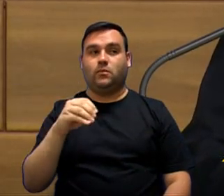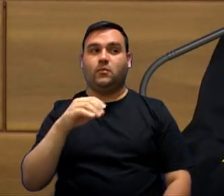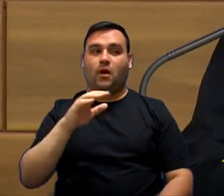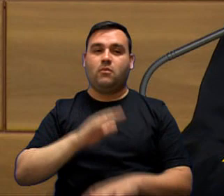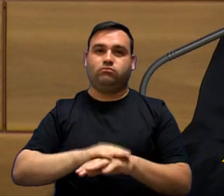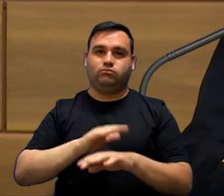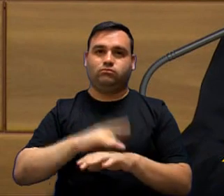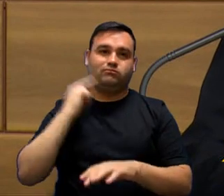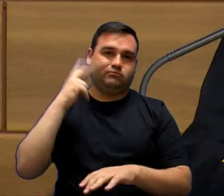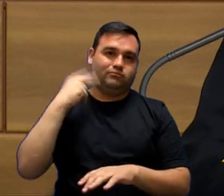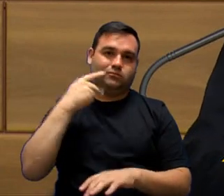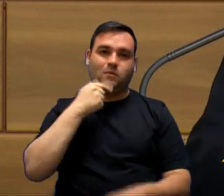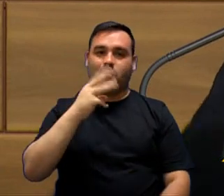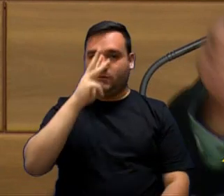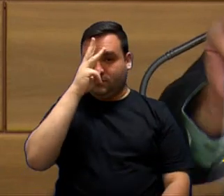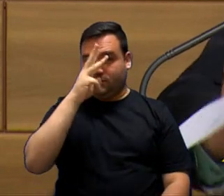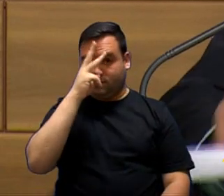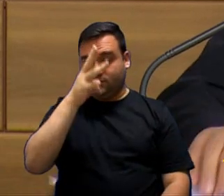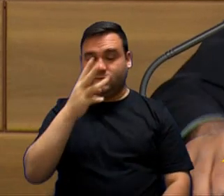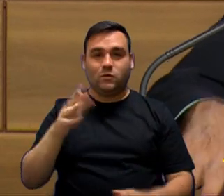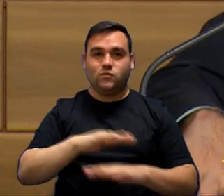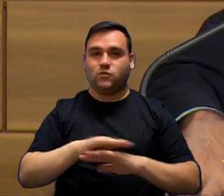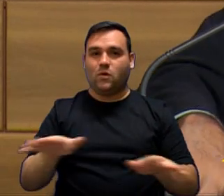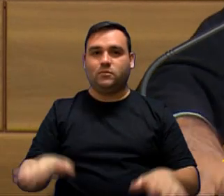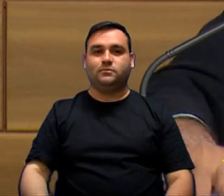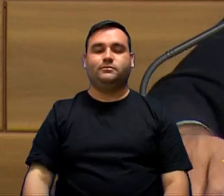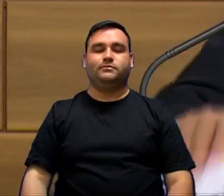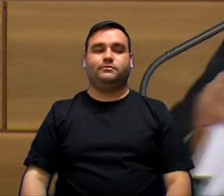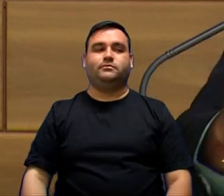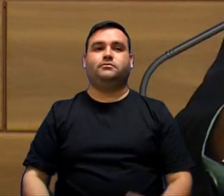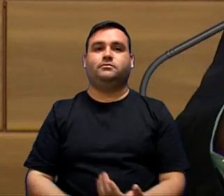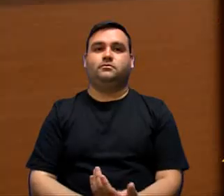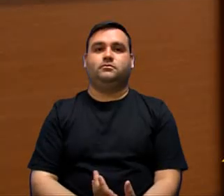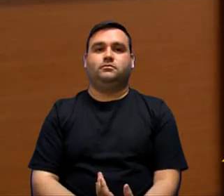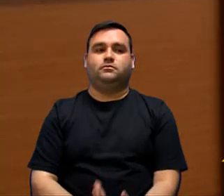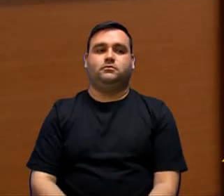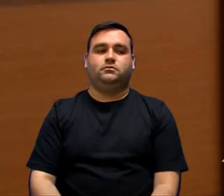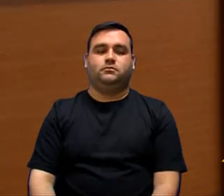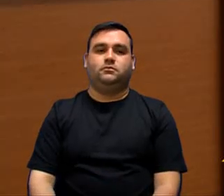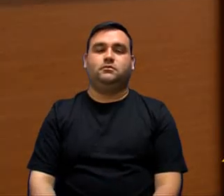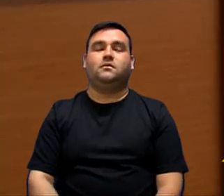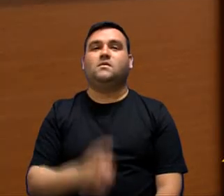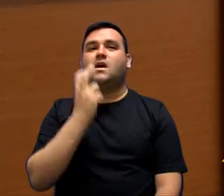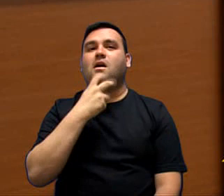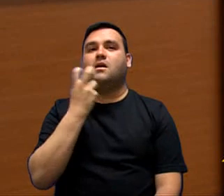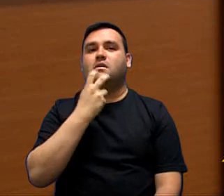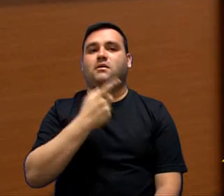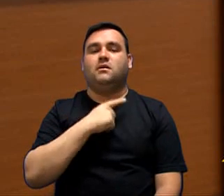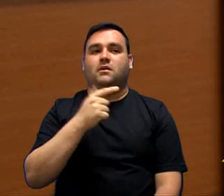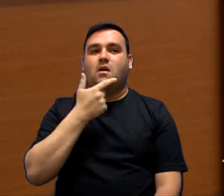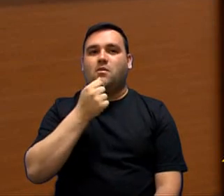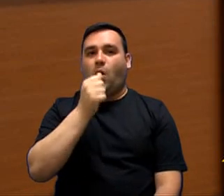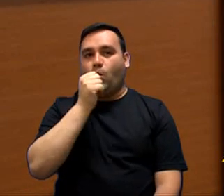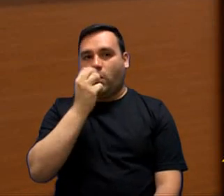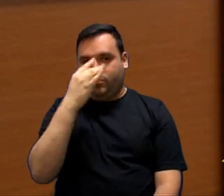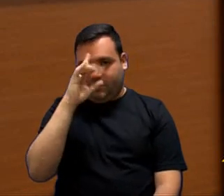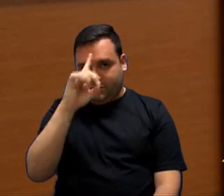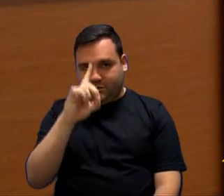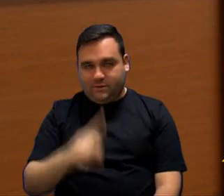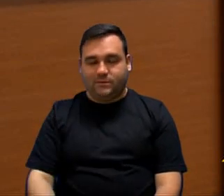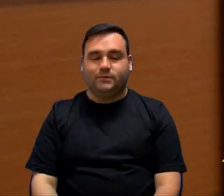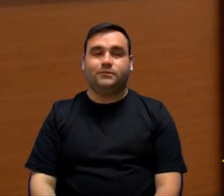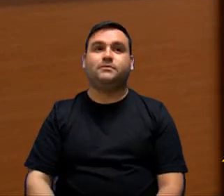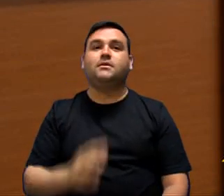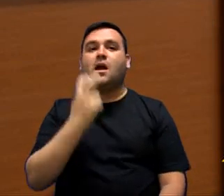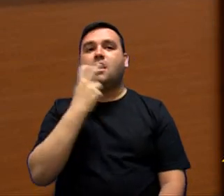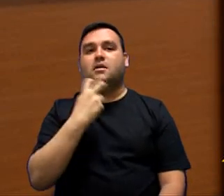faz homenagem ao vereador Vanderlei Diogo. No momento é só, senhor presidente. Aos verbais. Bom dia, Nenê.